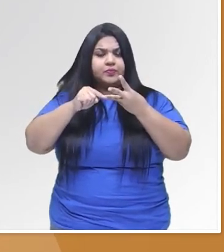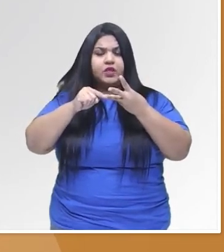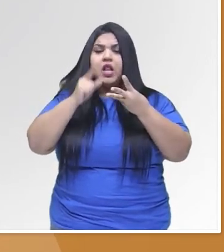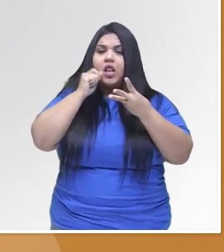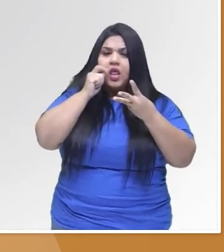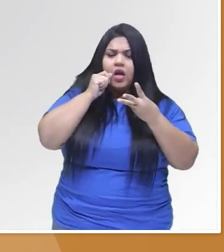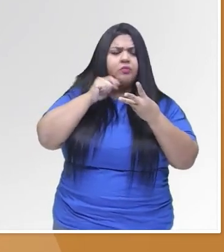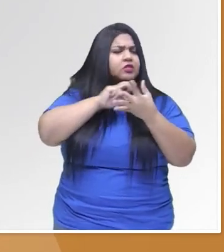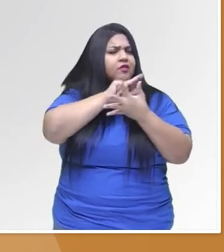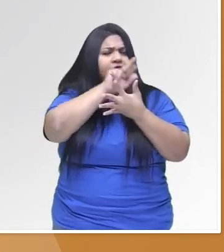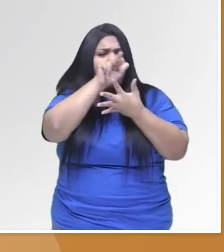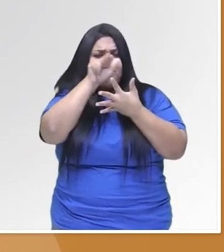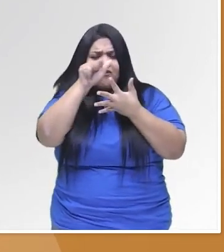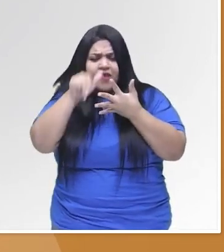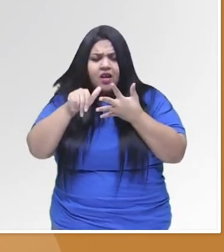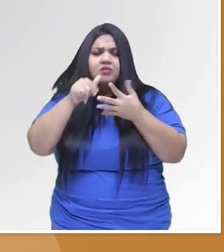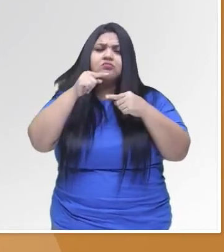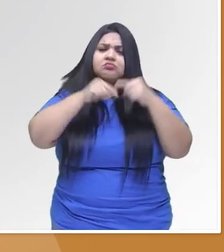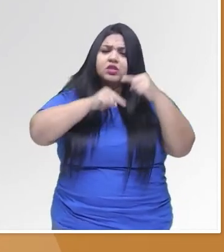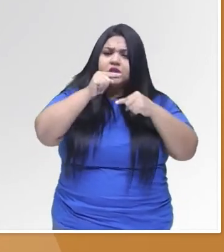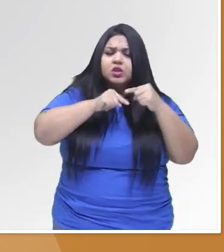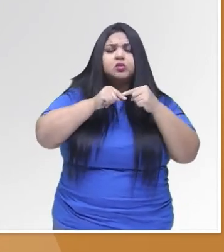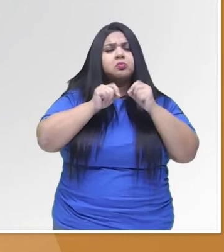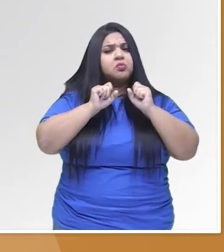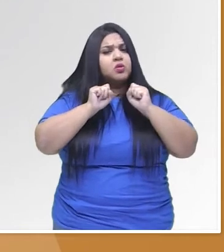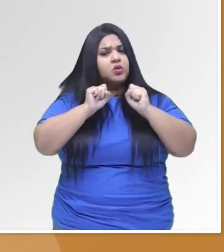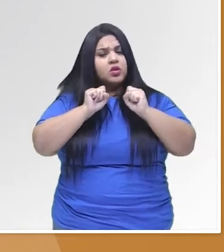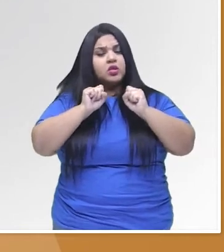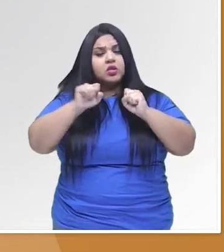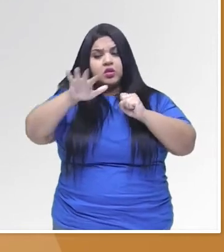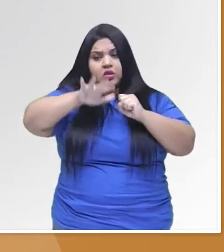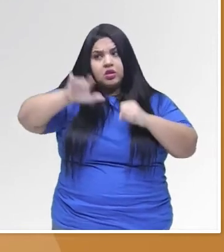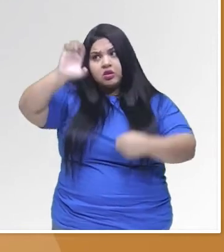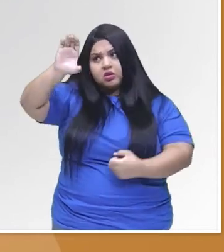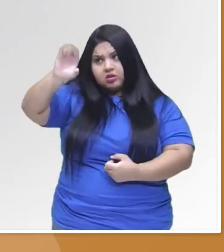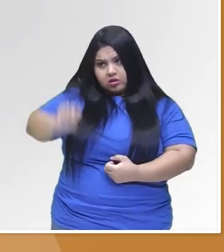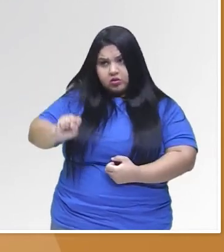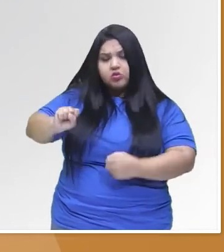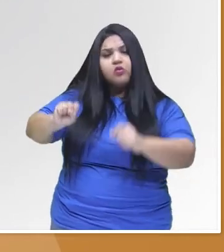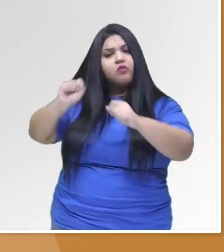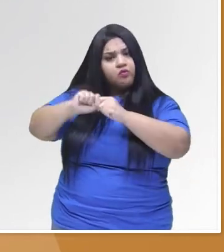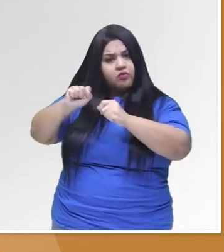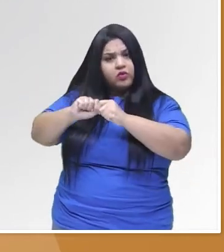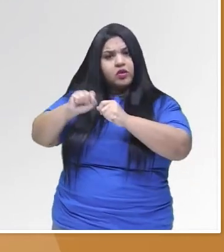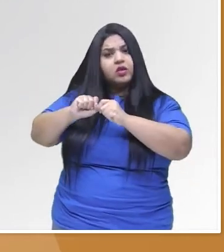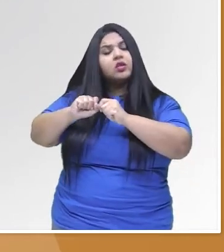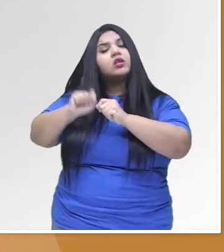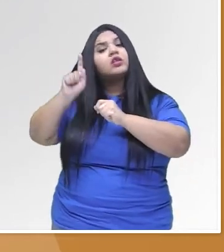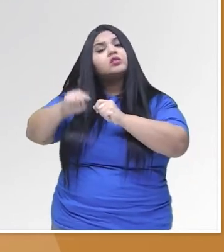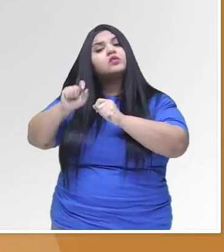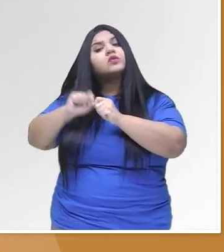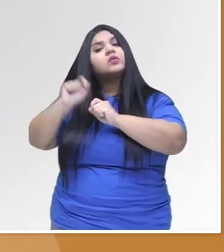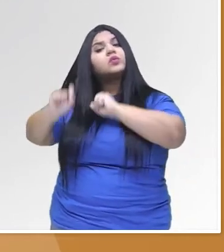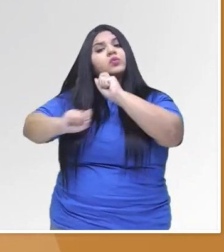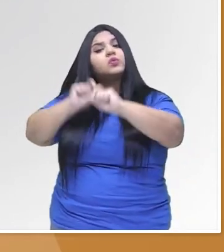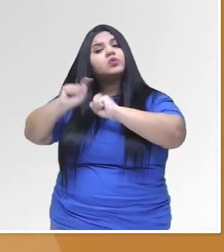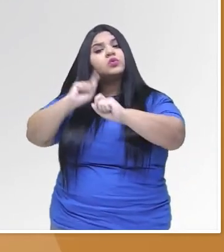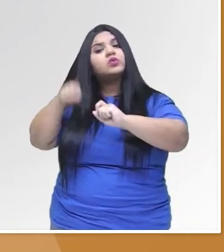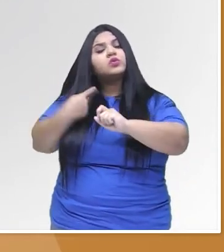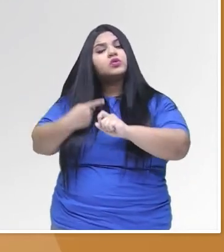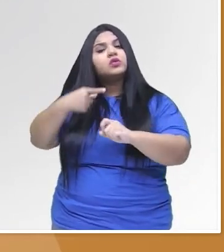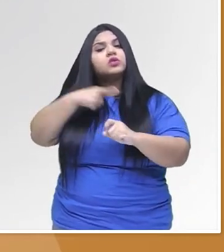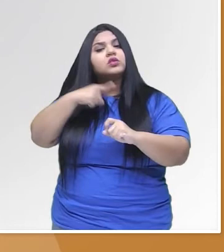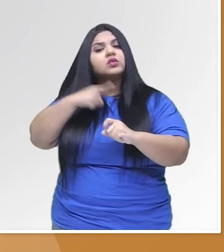lápis, enfim, você tem uma infinidade de coisas que a região Centro-Sul produz, tá? Isso faz com que nós tenhamos aí